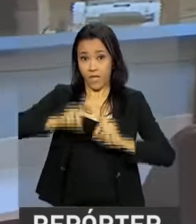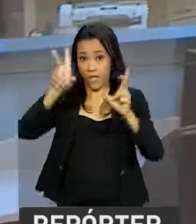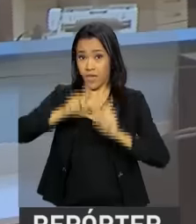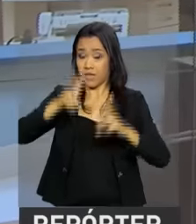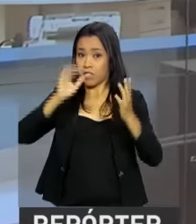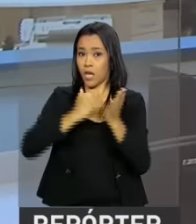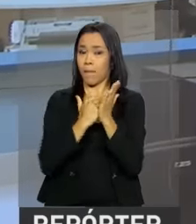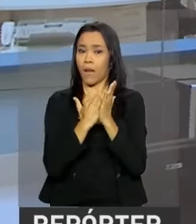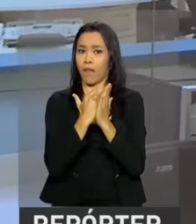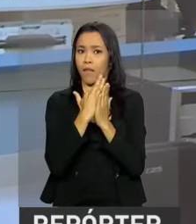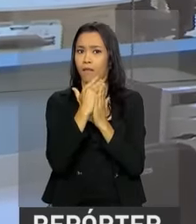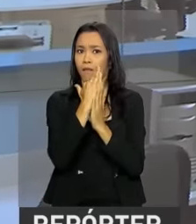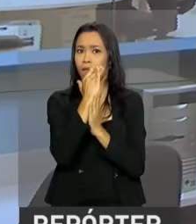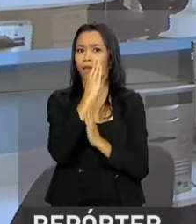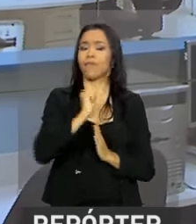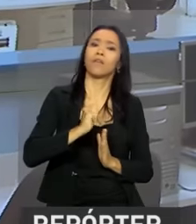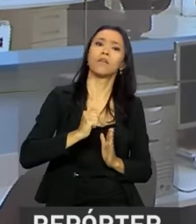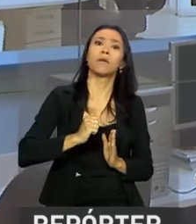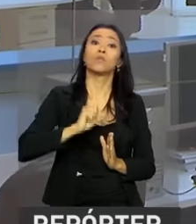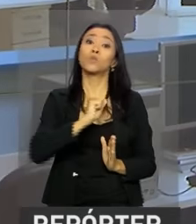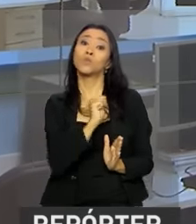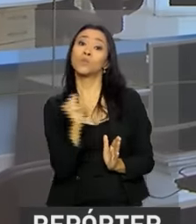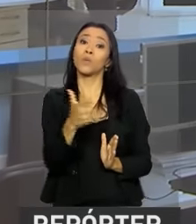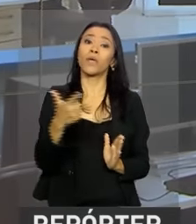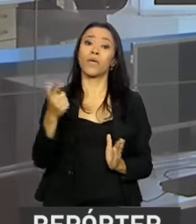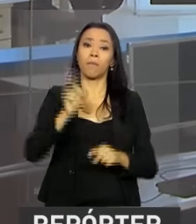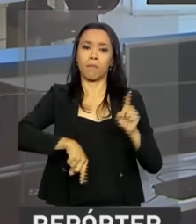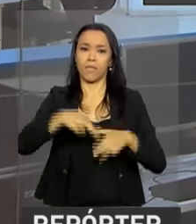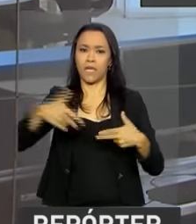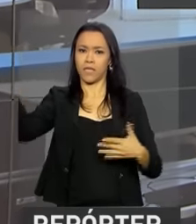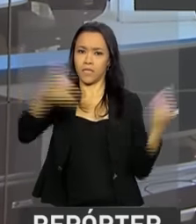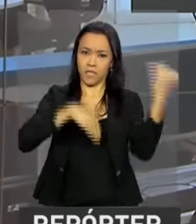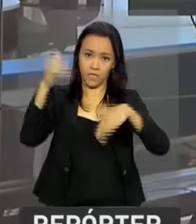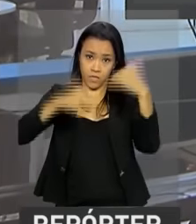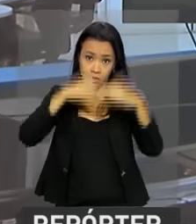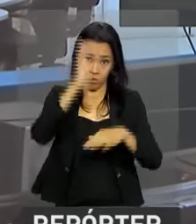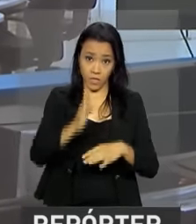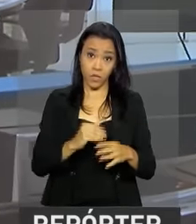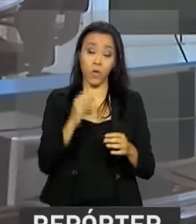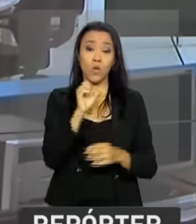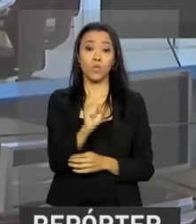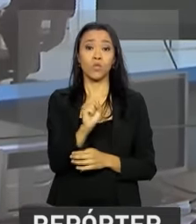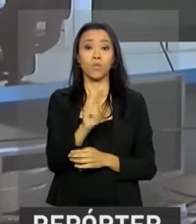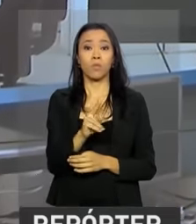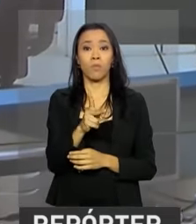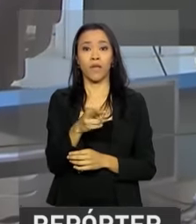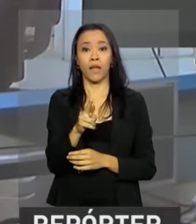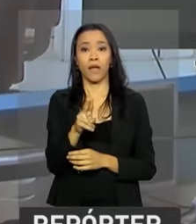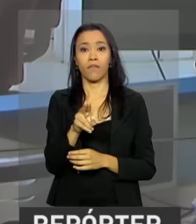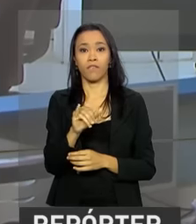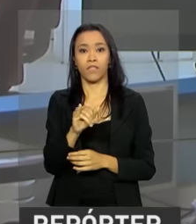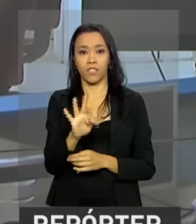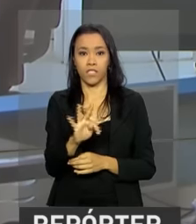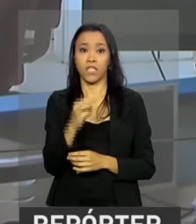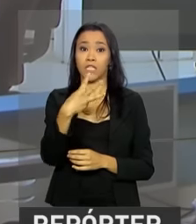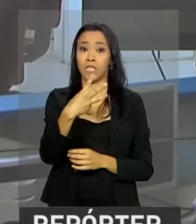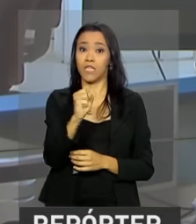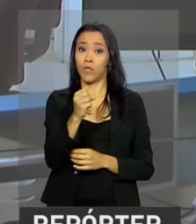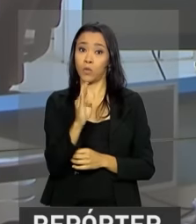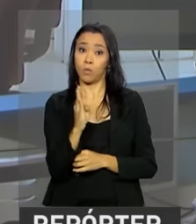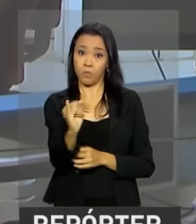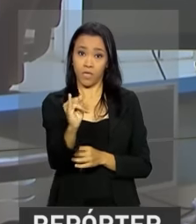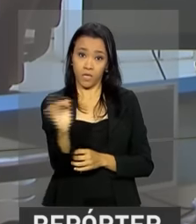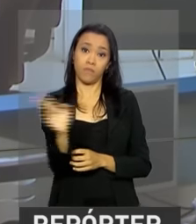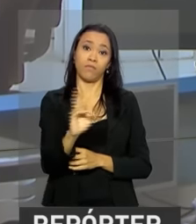nos 10 primeiros meses do ano o o super APT é de 38 bilhões e meio de Dólares o melhor resultado da